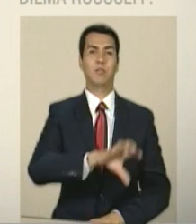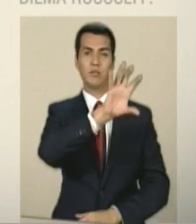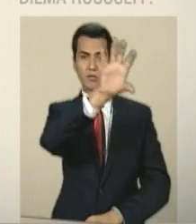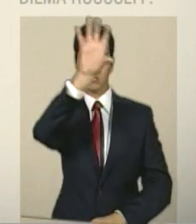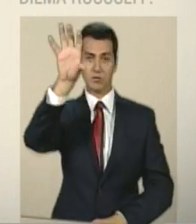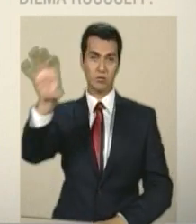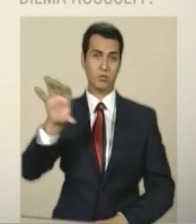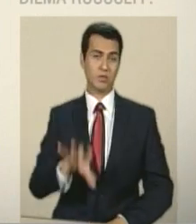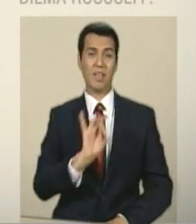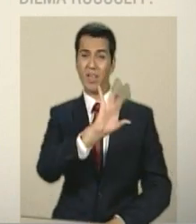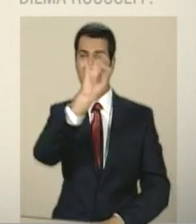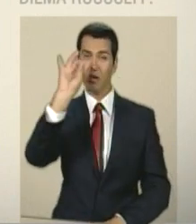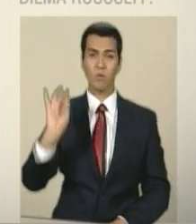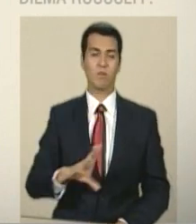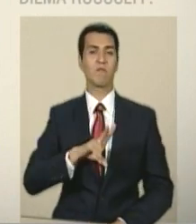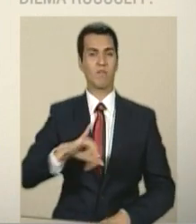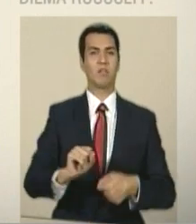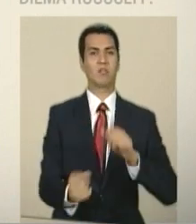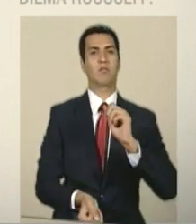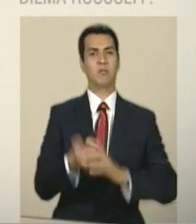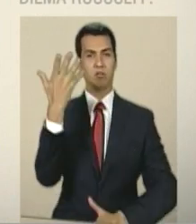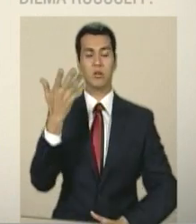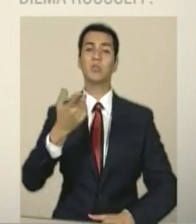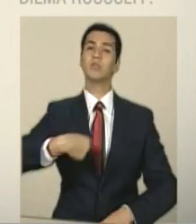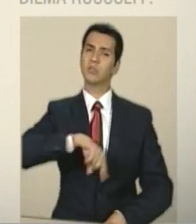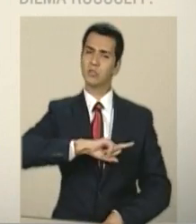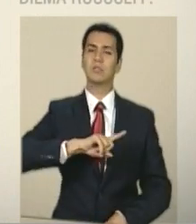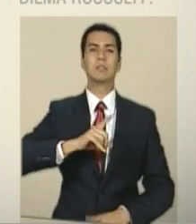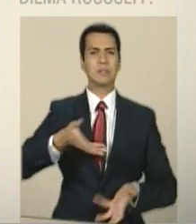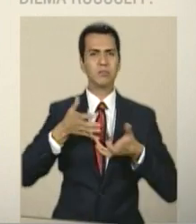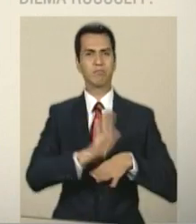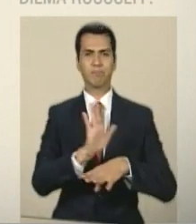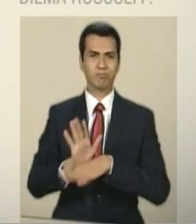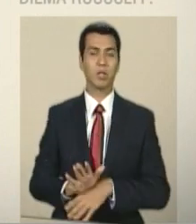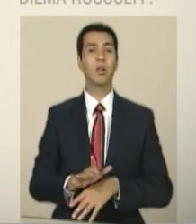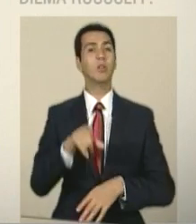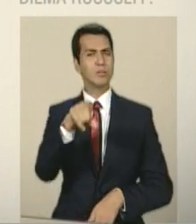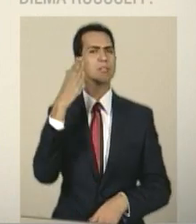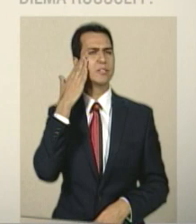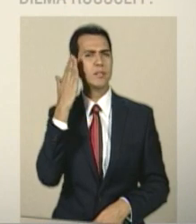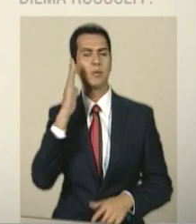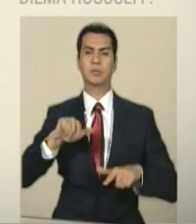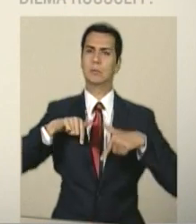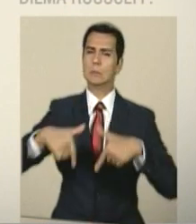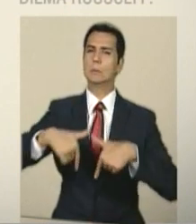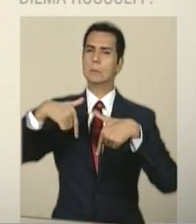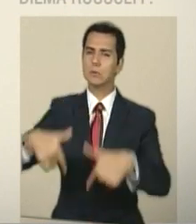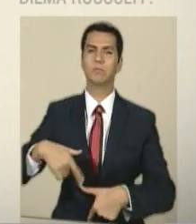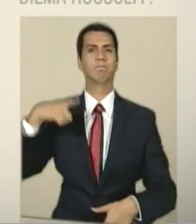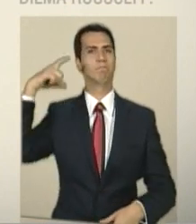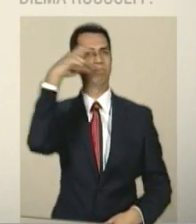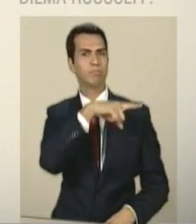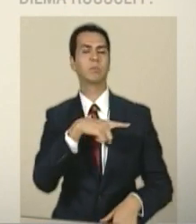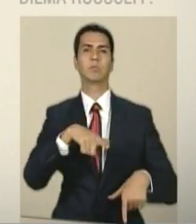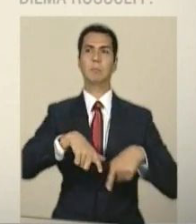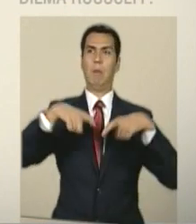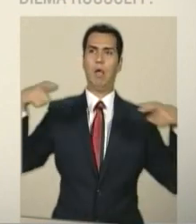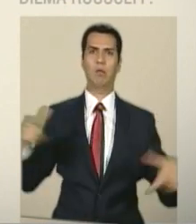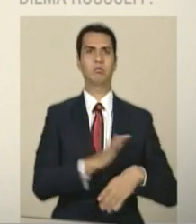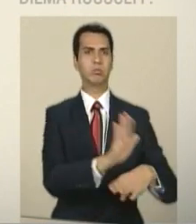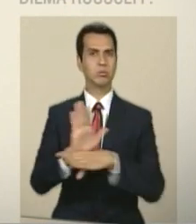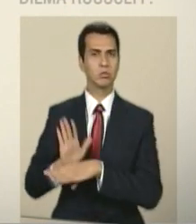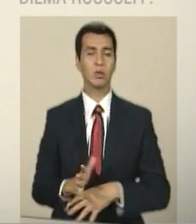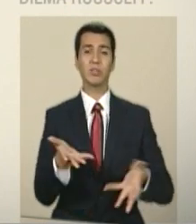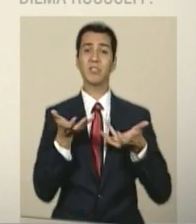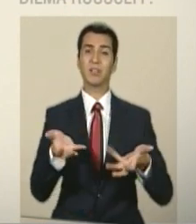uma sociedade inclusiva É imenso a coisa mais an é a gente acabar com preconceito a pessoa com